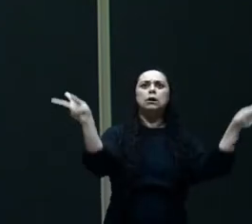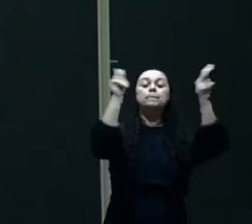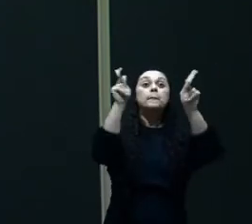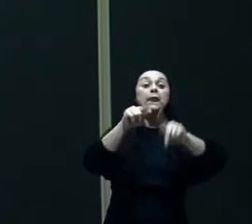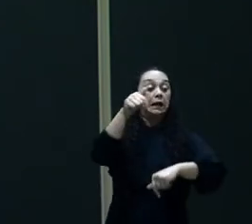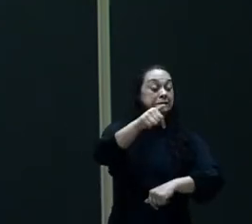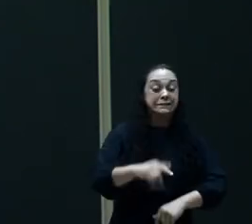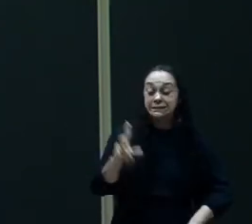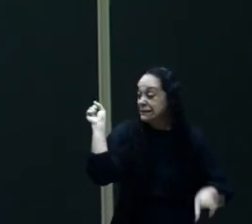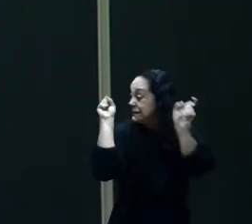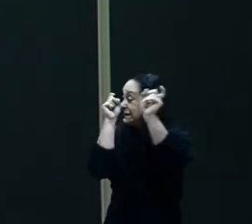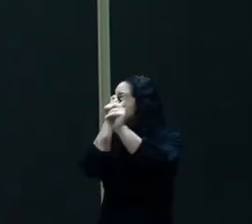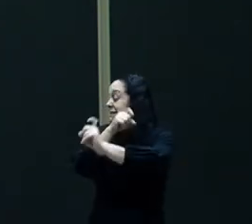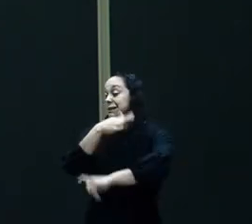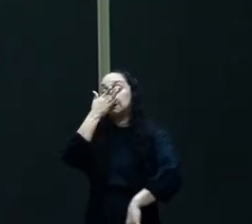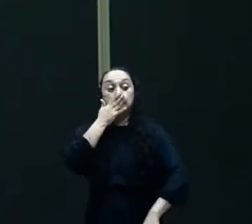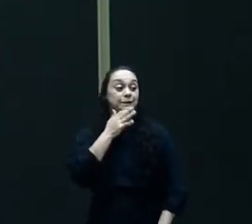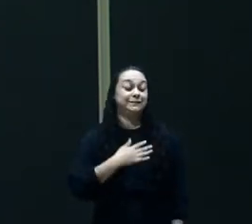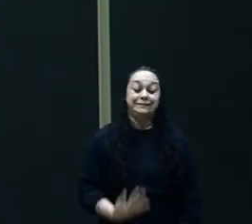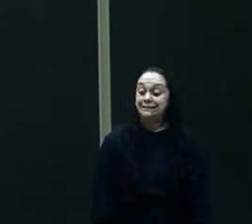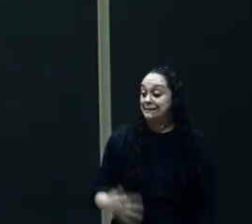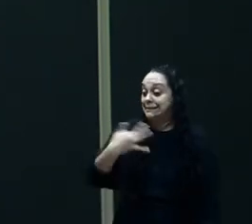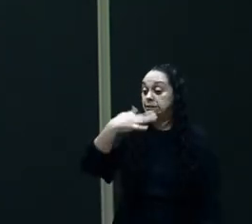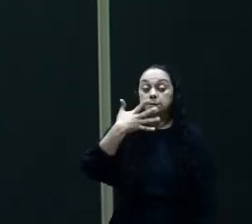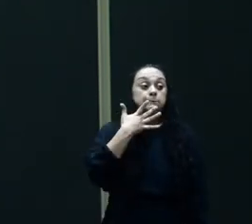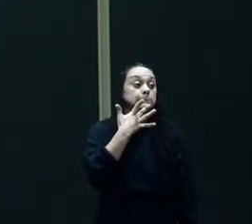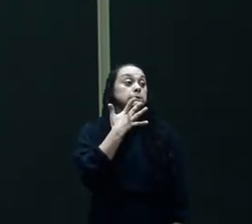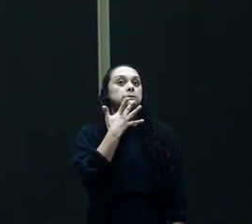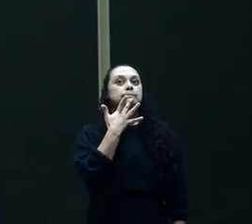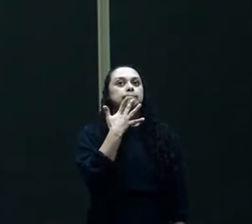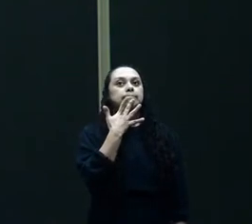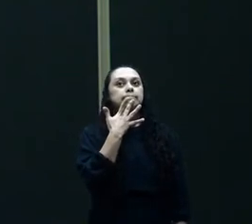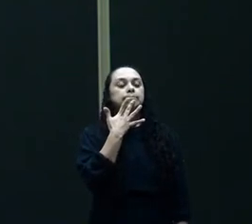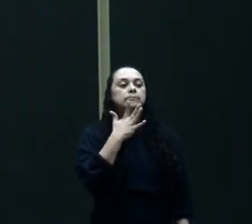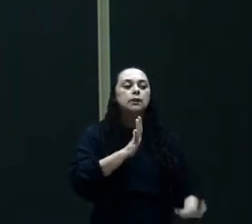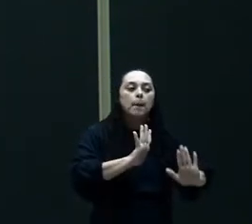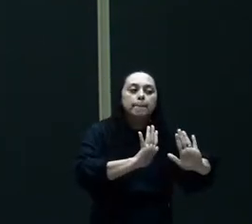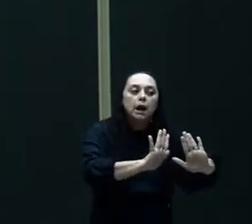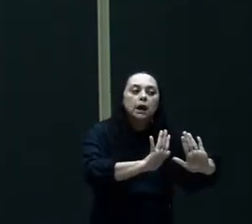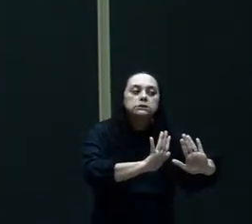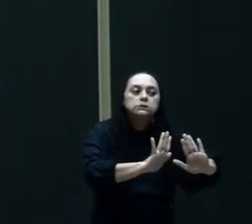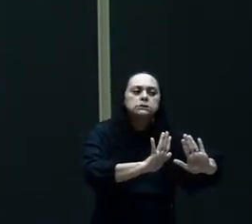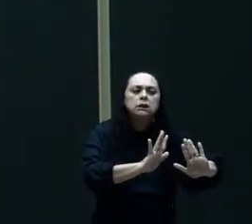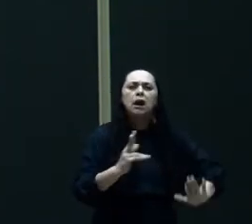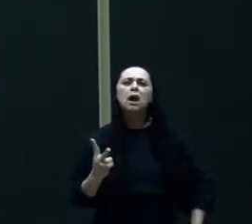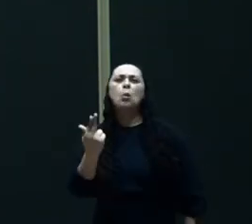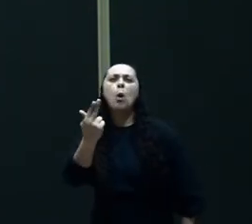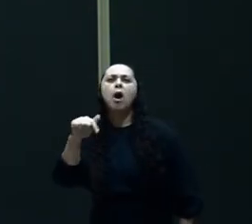é inédito e às vezes da vida o cenário tá dizendo a mesma